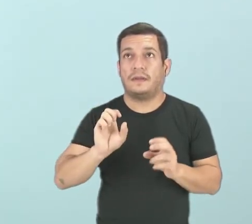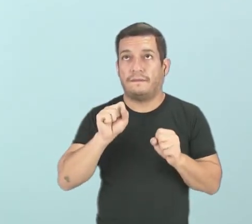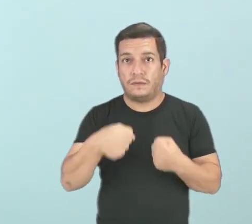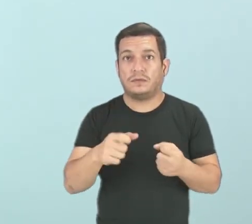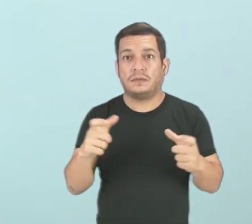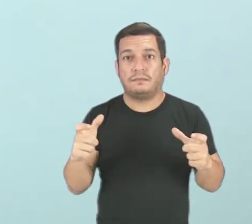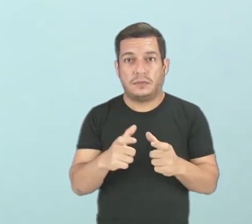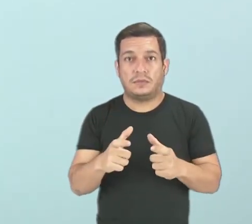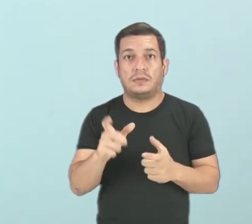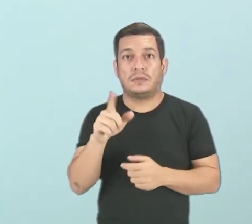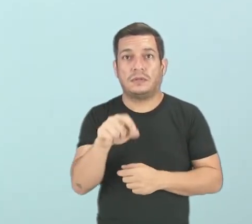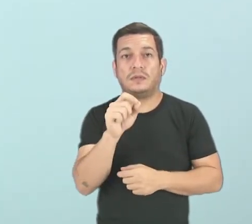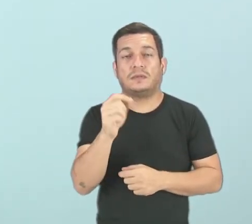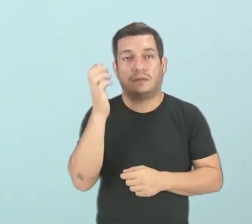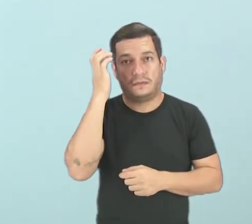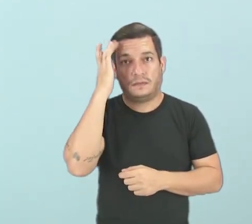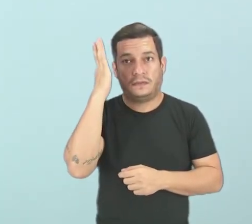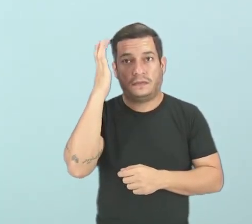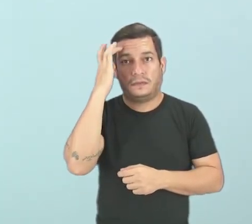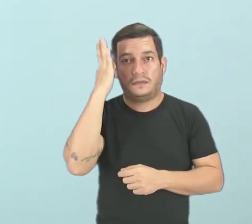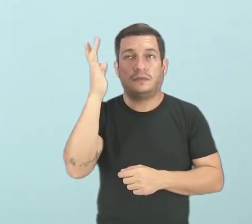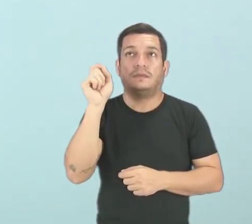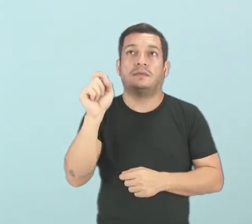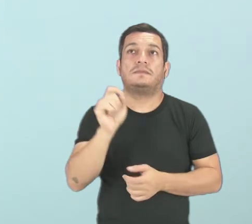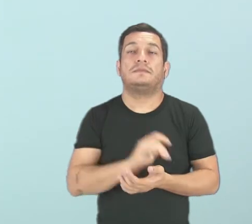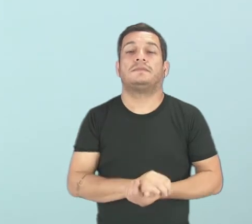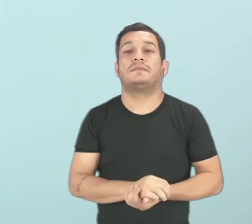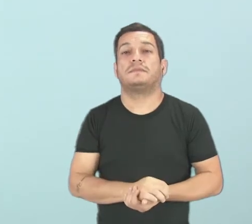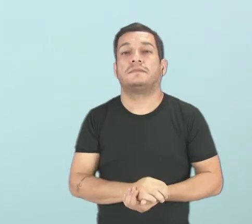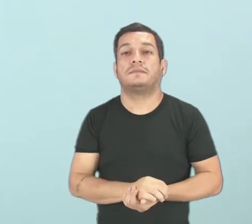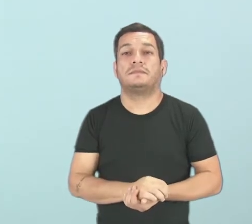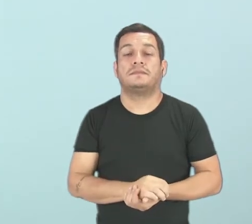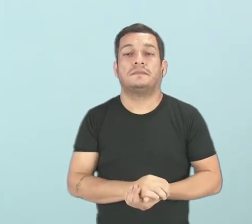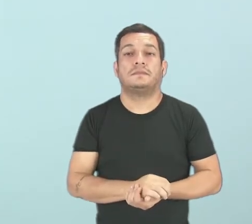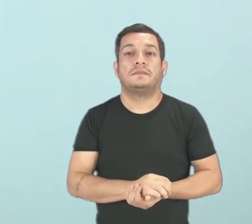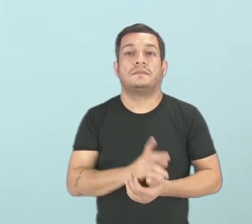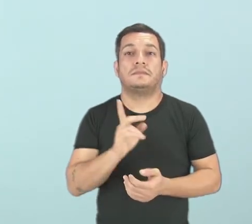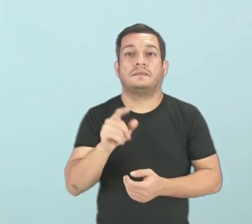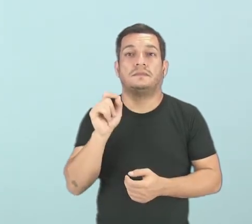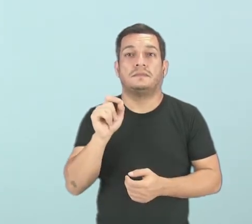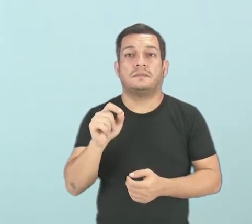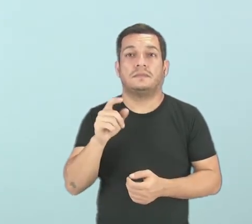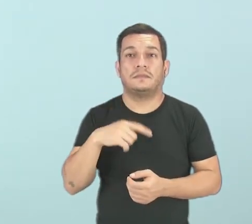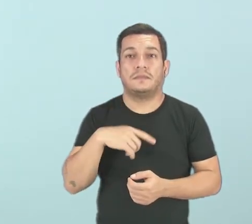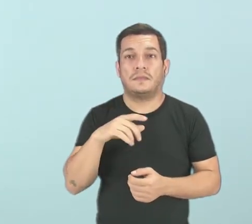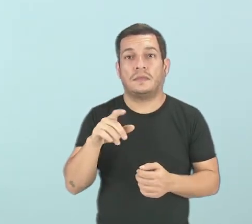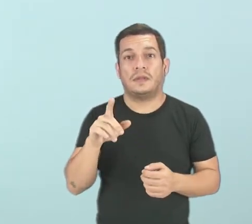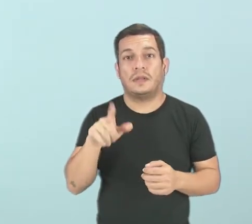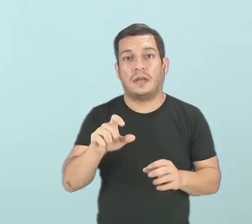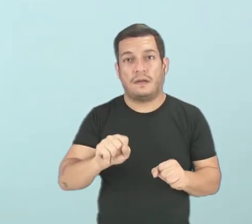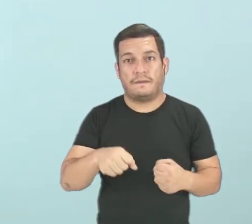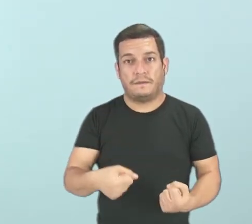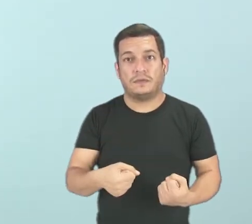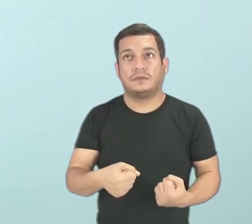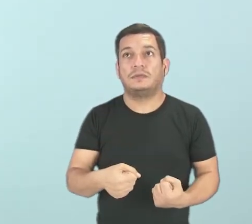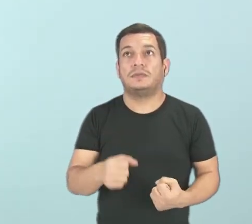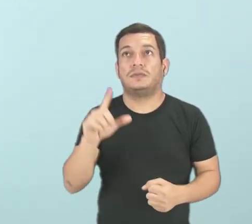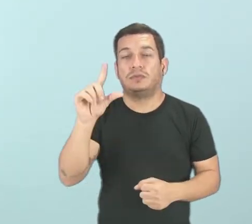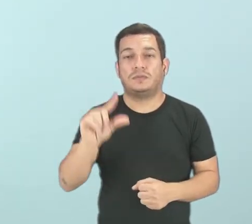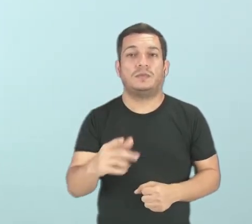em oficinas, onde a gente precisa ter o aperto, o arroxo do parafuso precisamente, e os dentistas